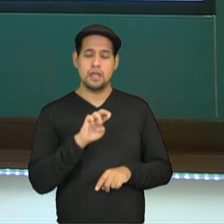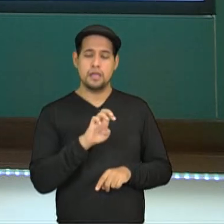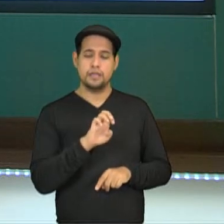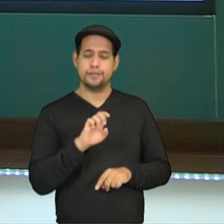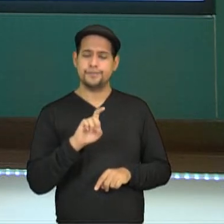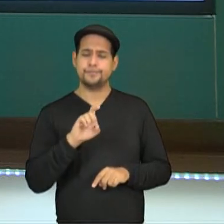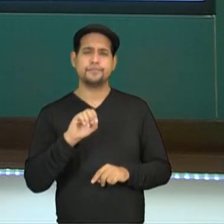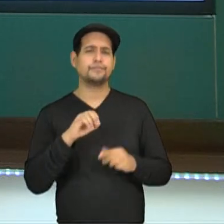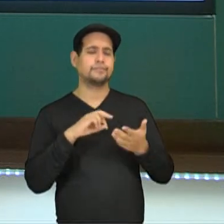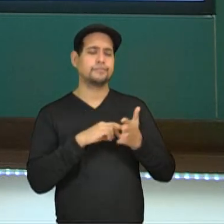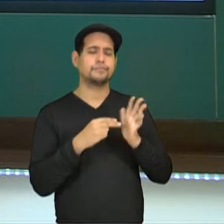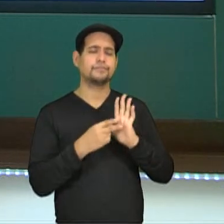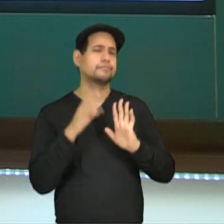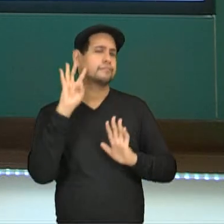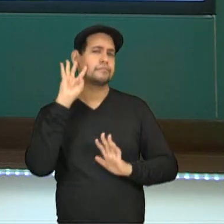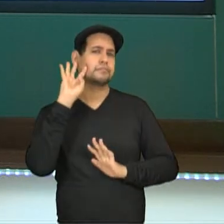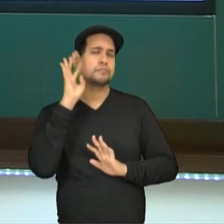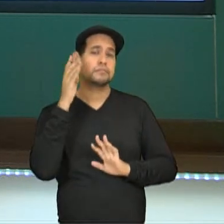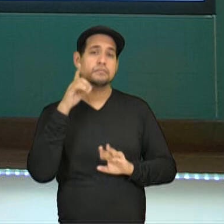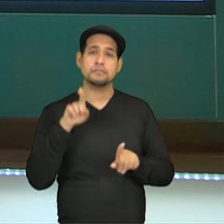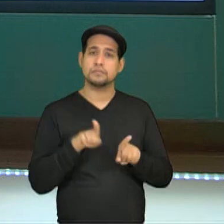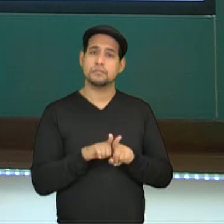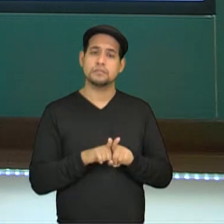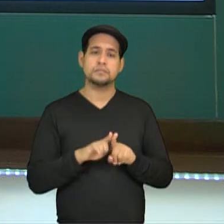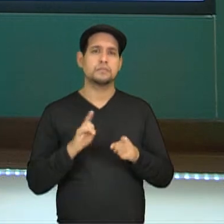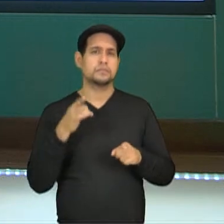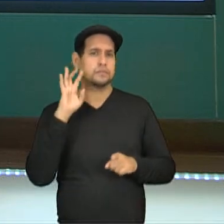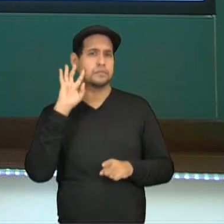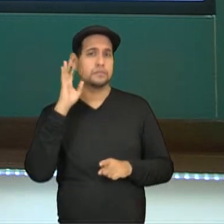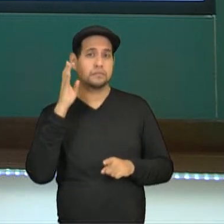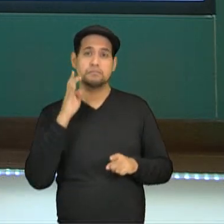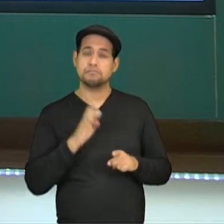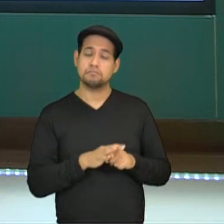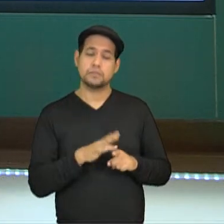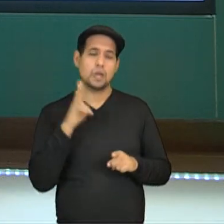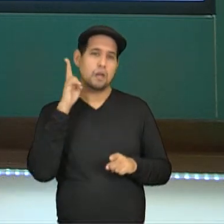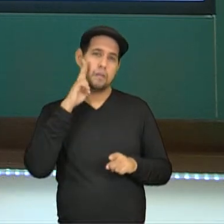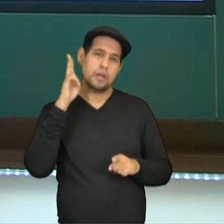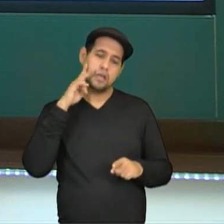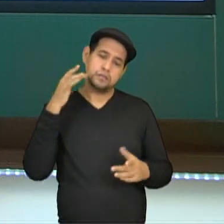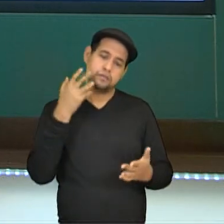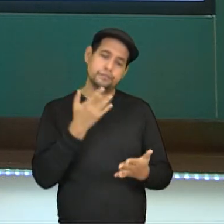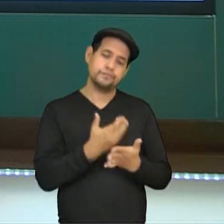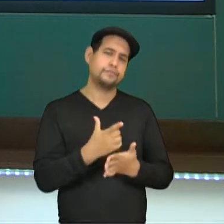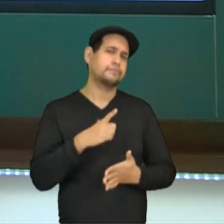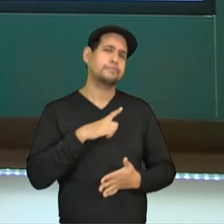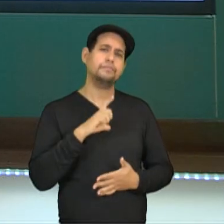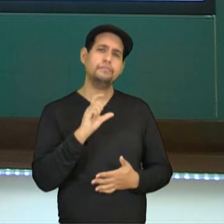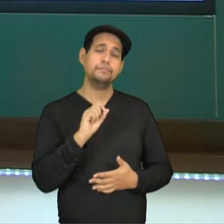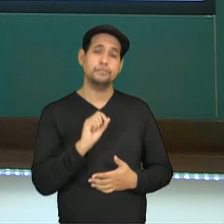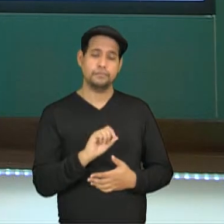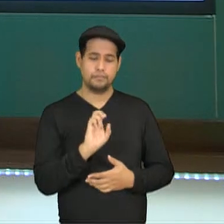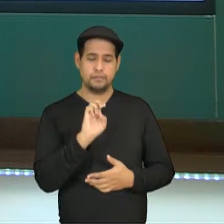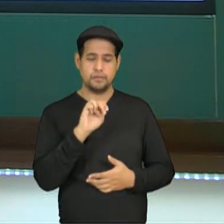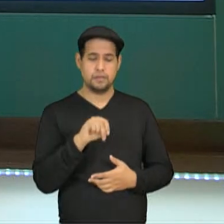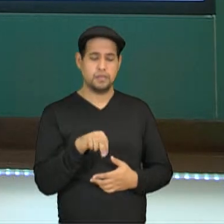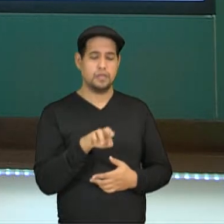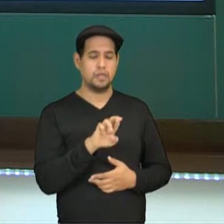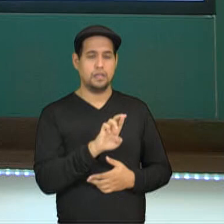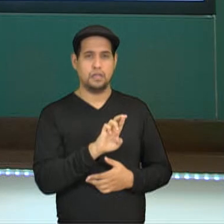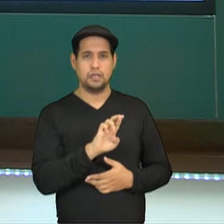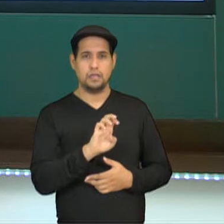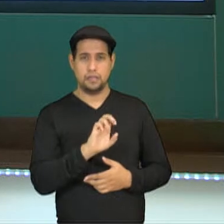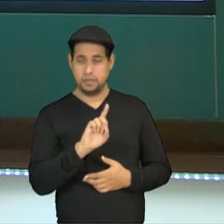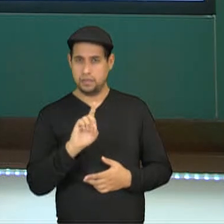de acontecimentos. Então, os fatos que ocorrem dentro de uma história constituem o seu enredo.